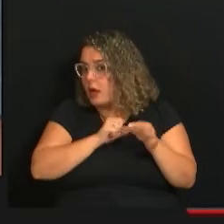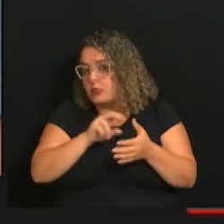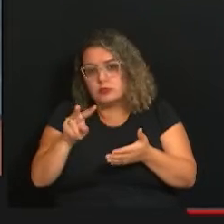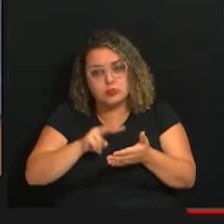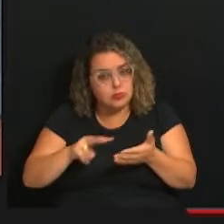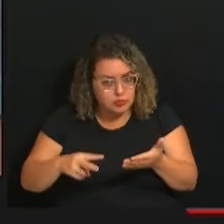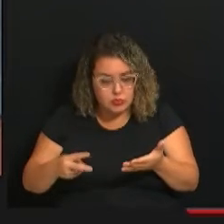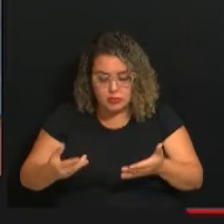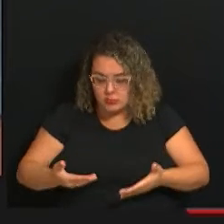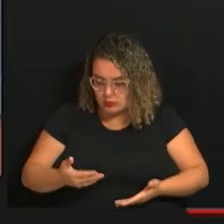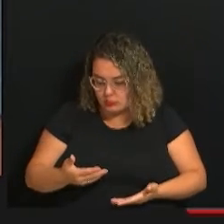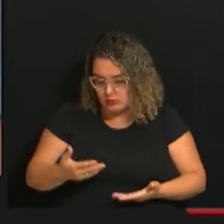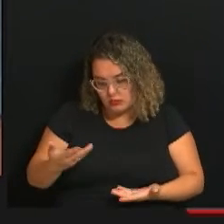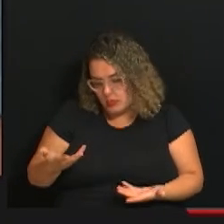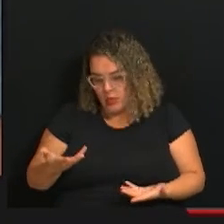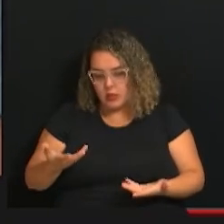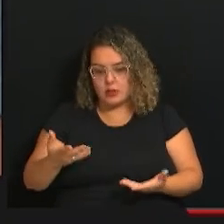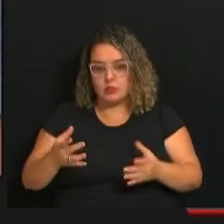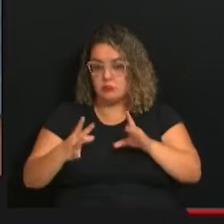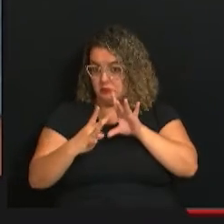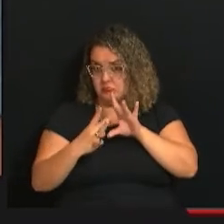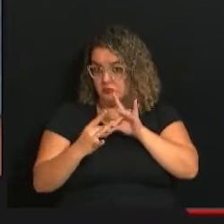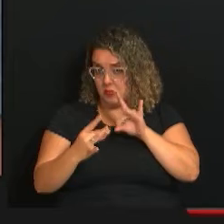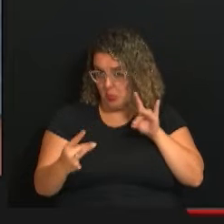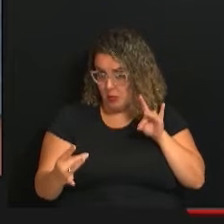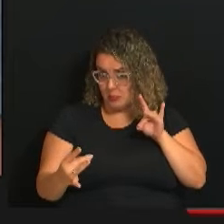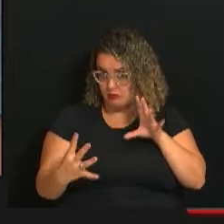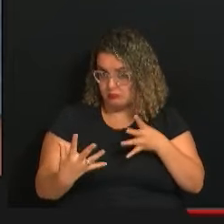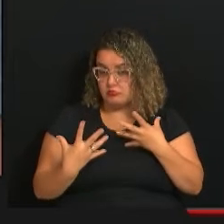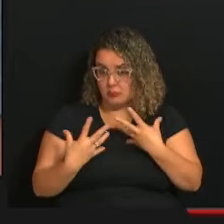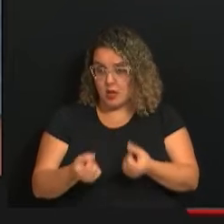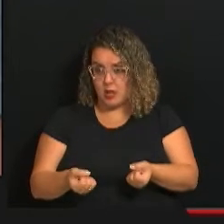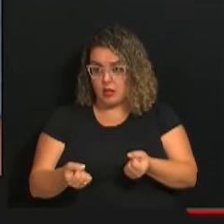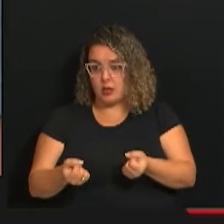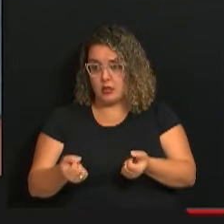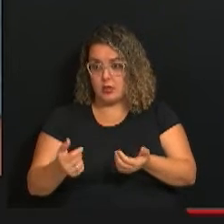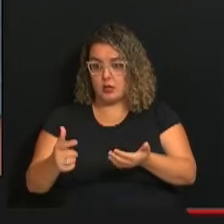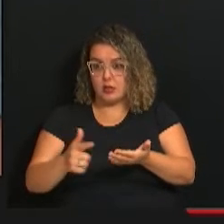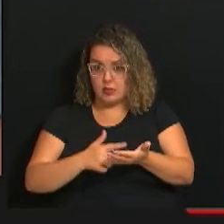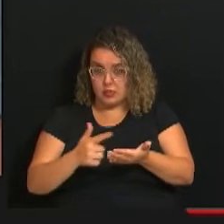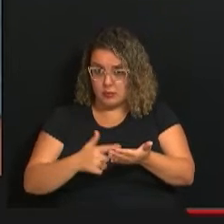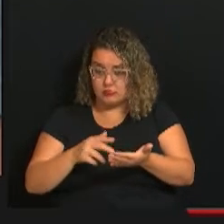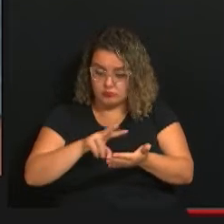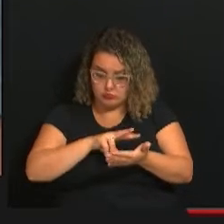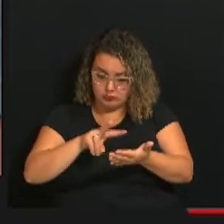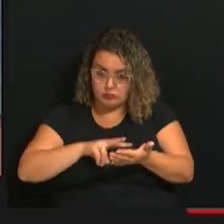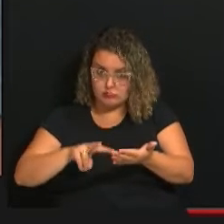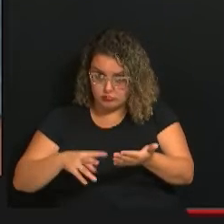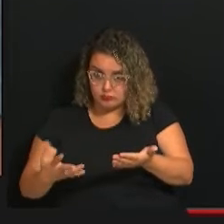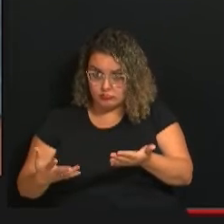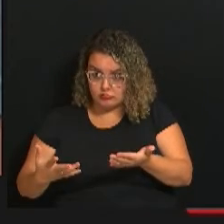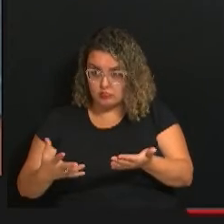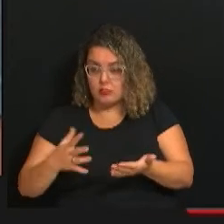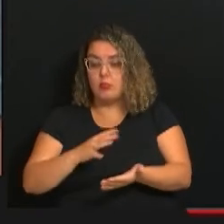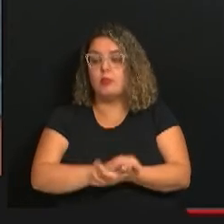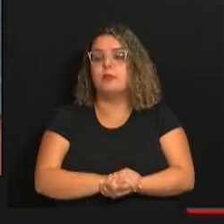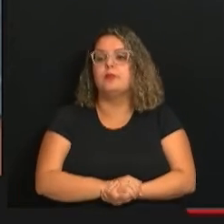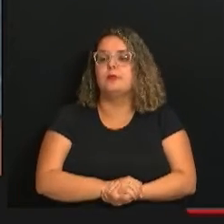que pode acontecer de equivocado na tua vida no aspecto mental,